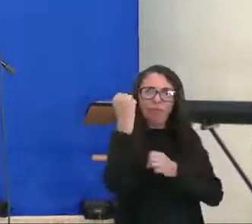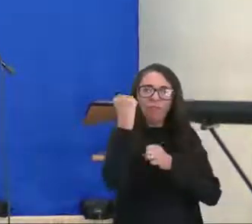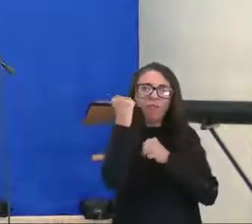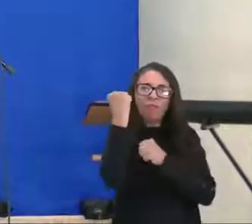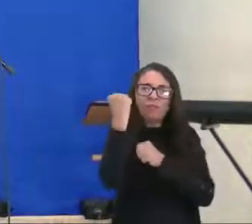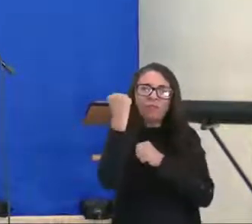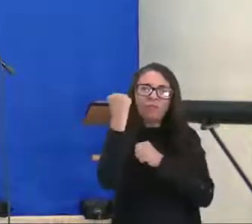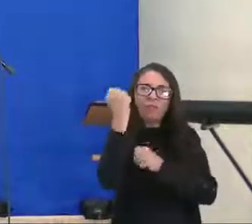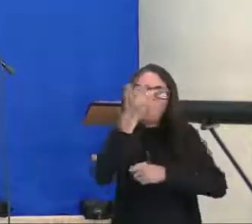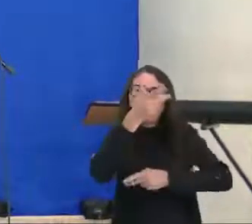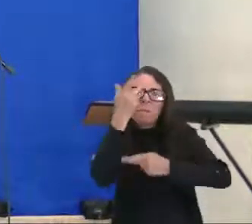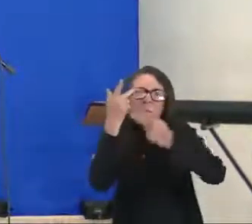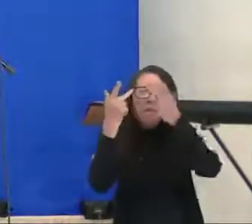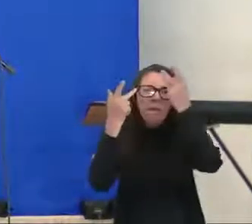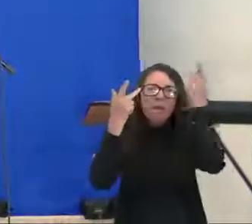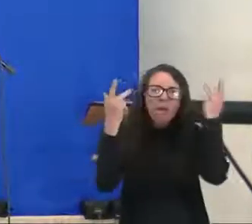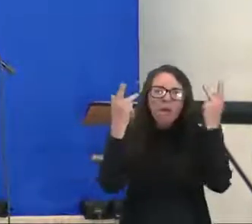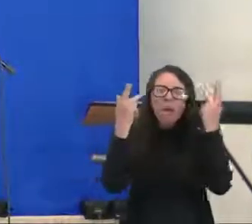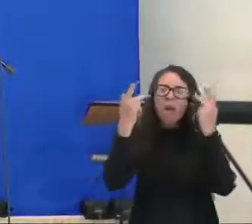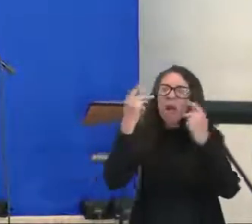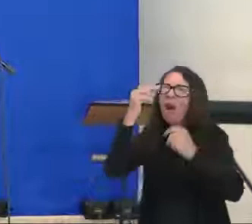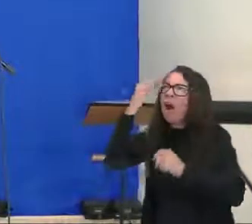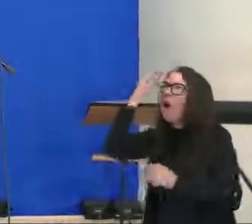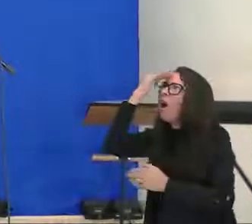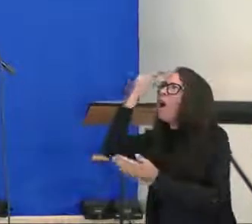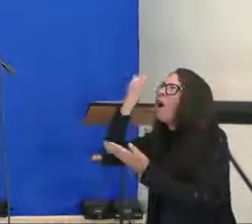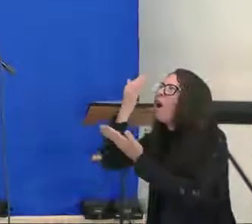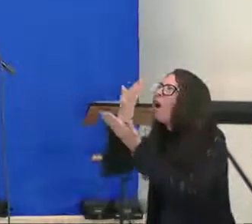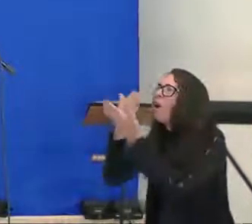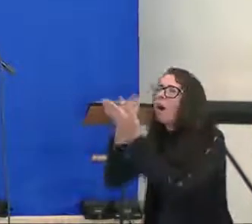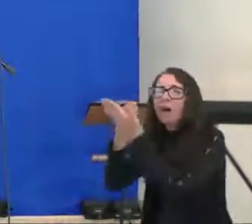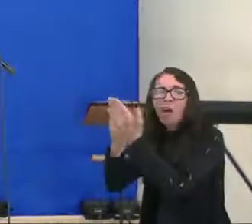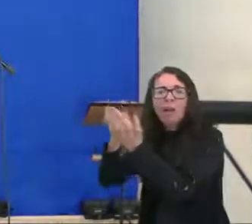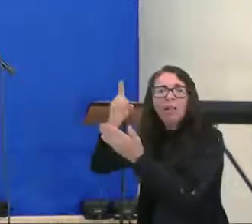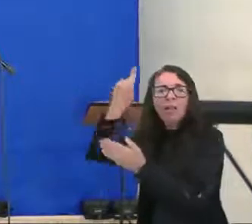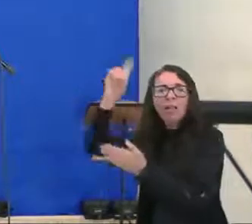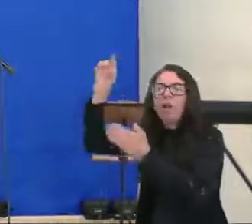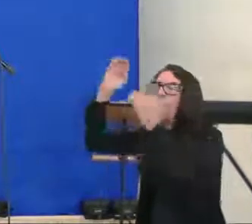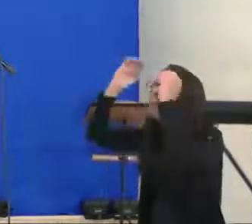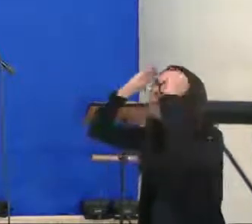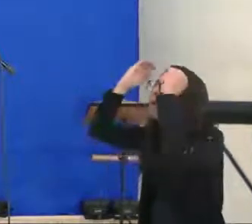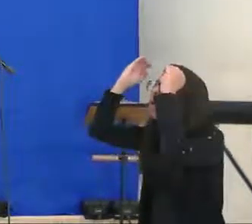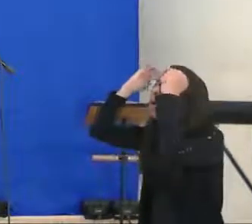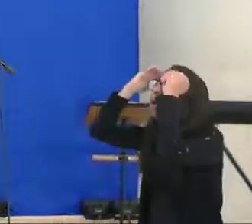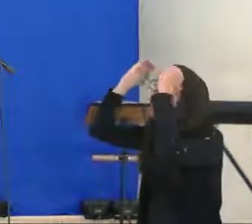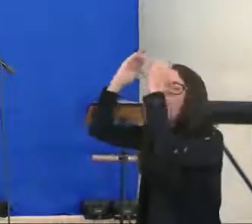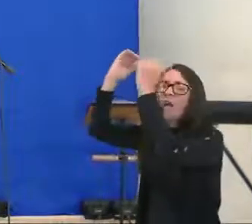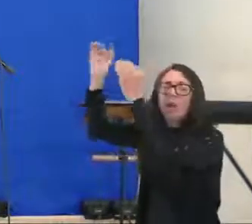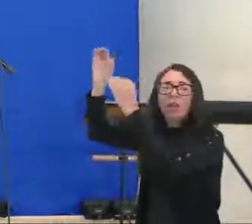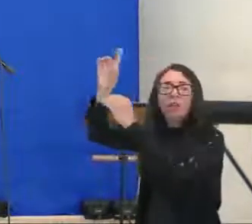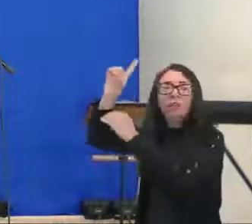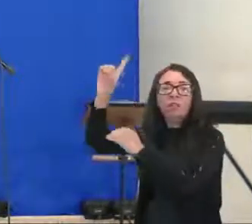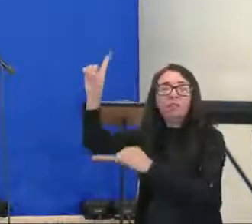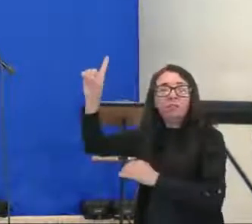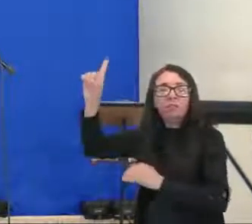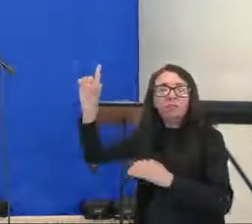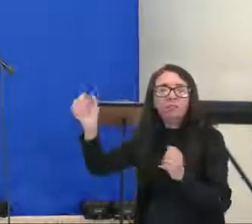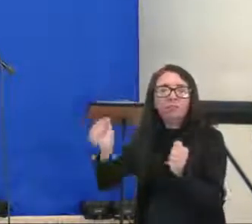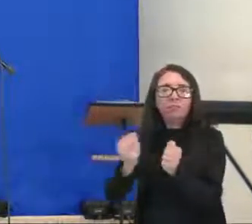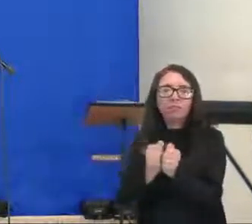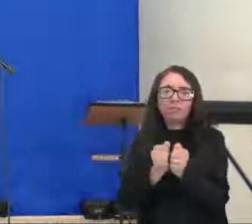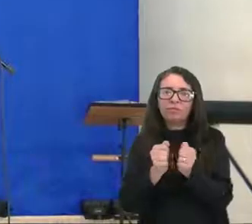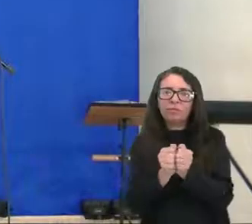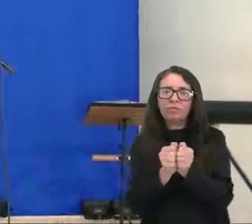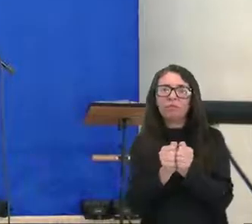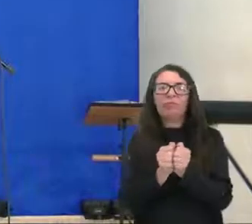que hoje. Isso nós estamos falando. É um crescimento visando aquilo que a vontade de